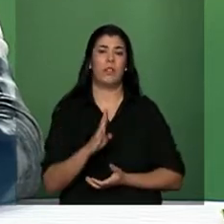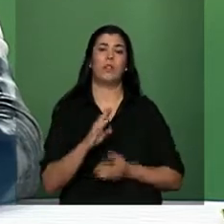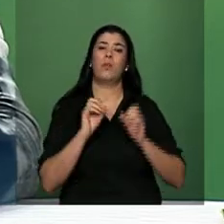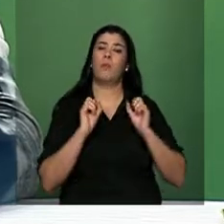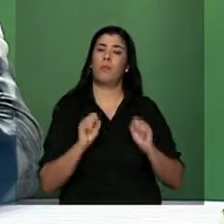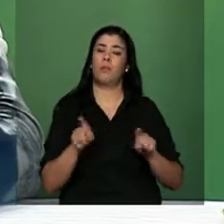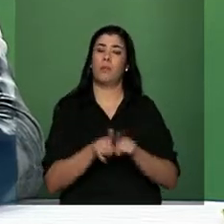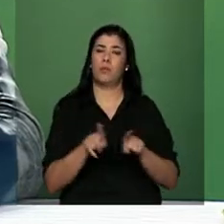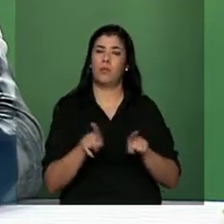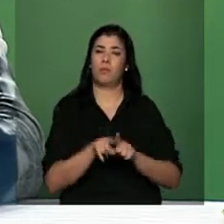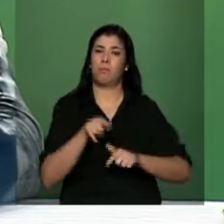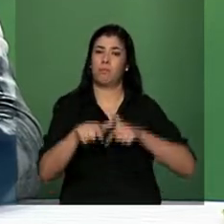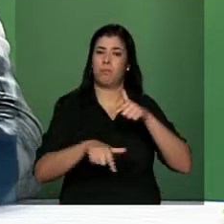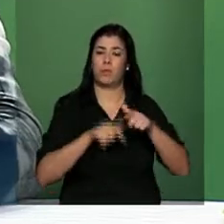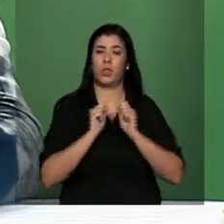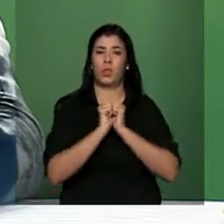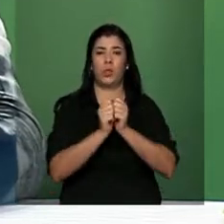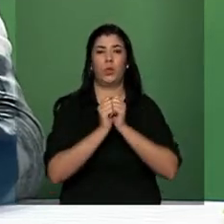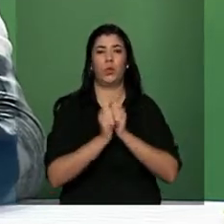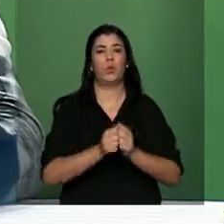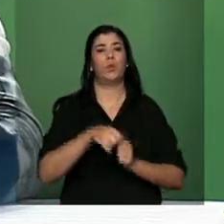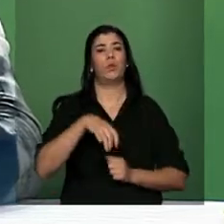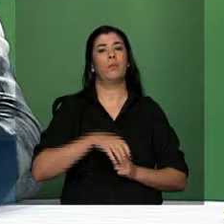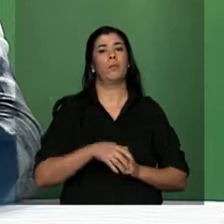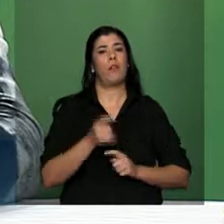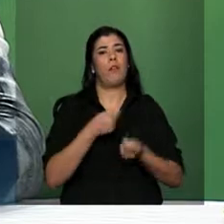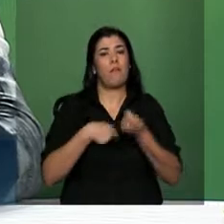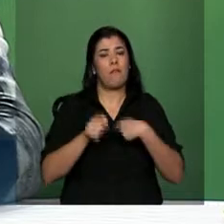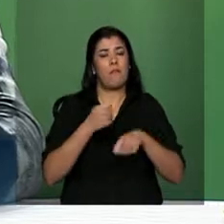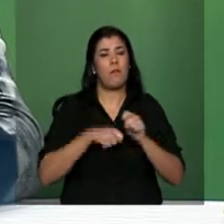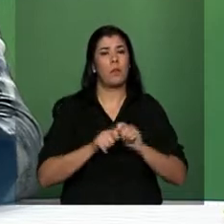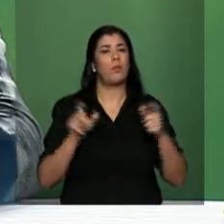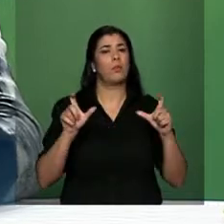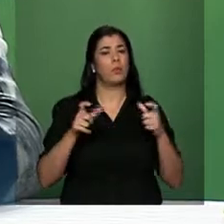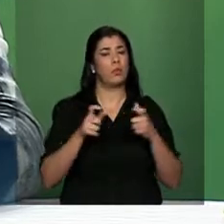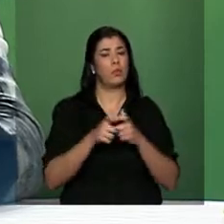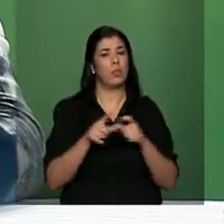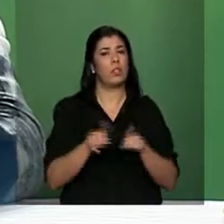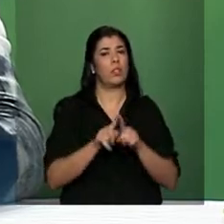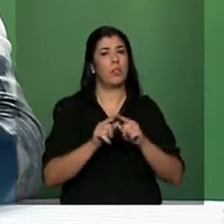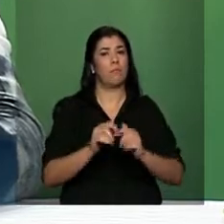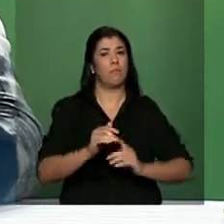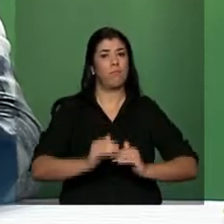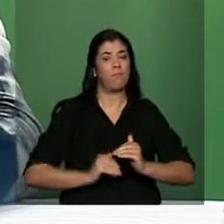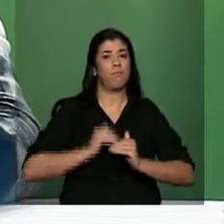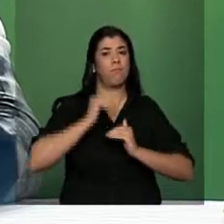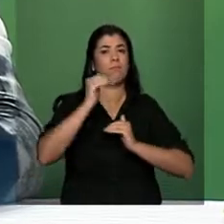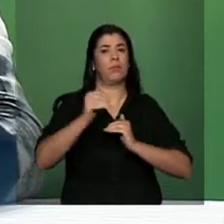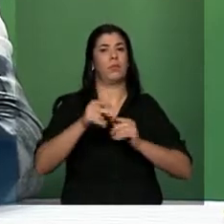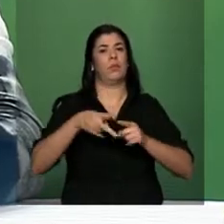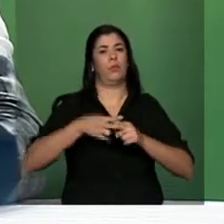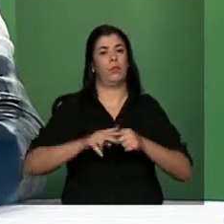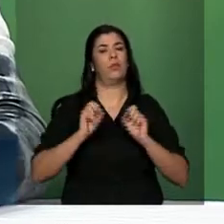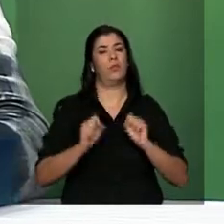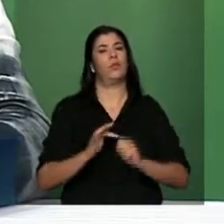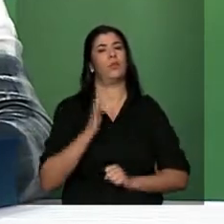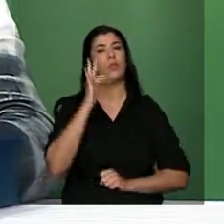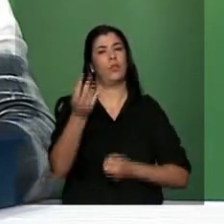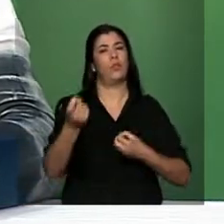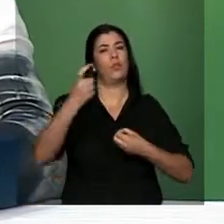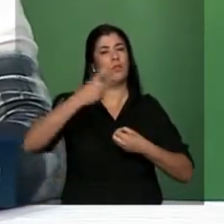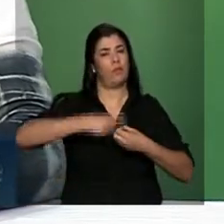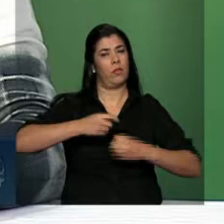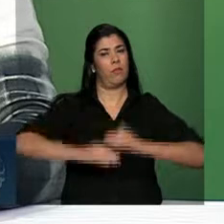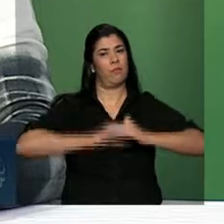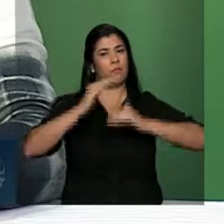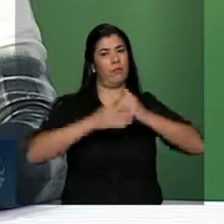sua parte para nós economizarmos e conseguir superar esses ajustes para que nós possamos retomar o